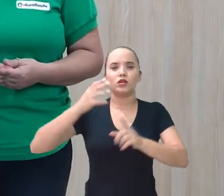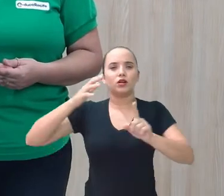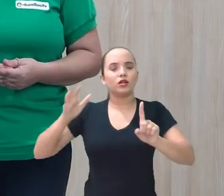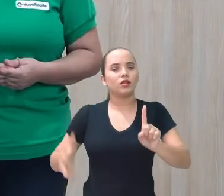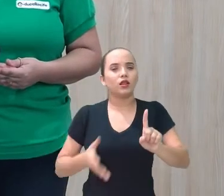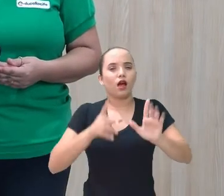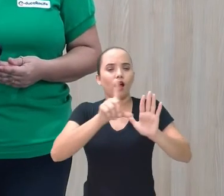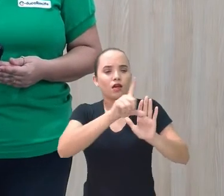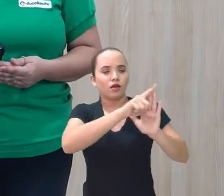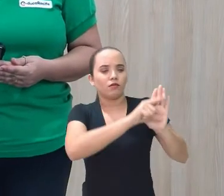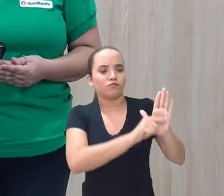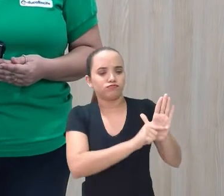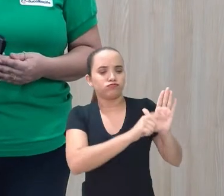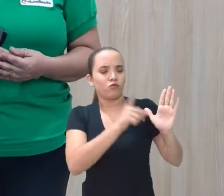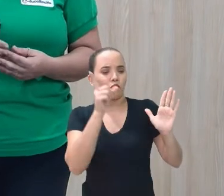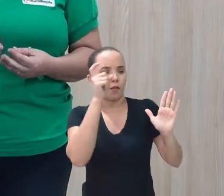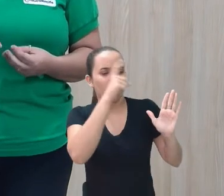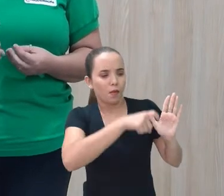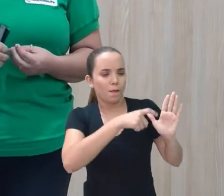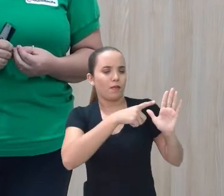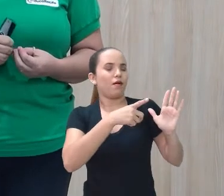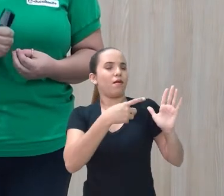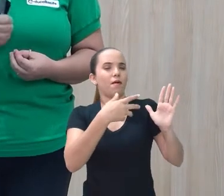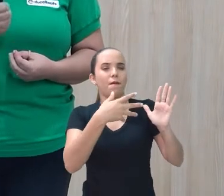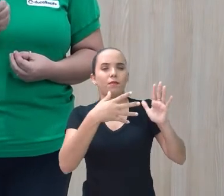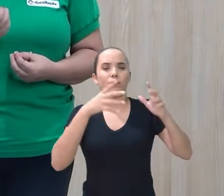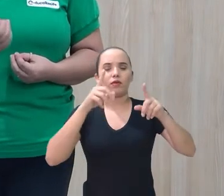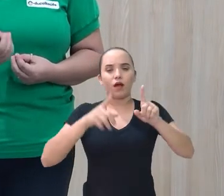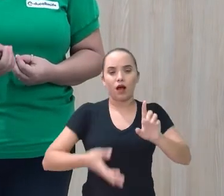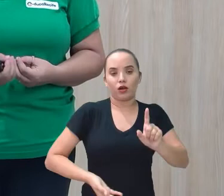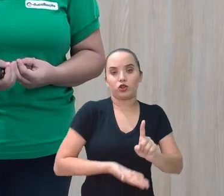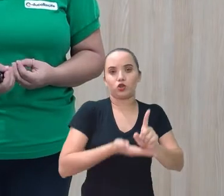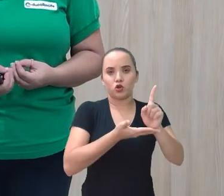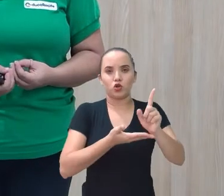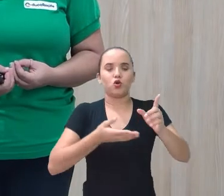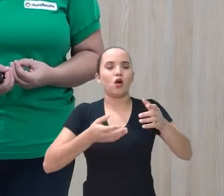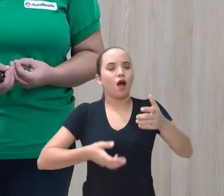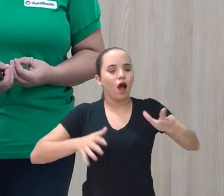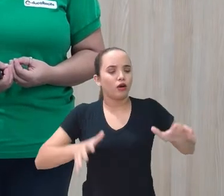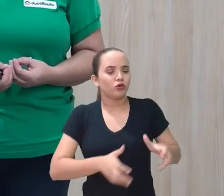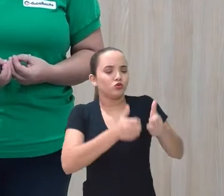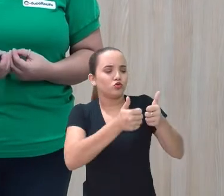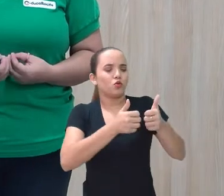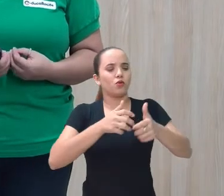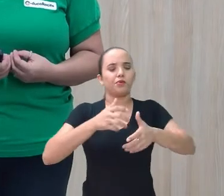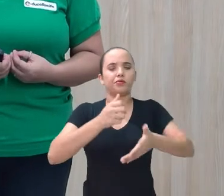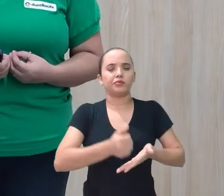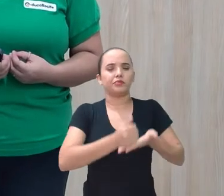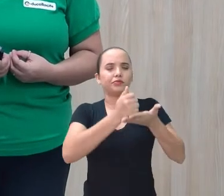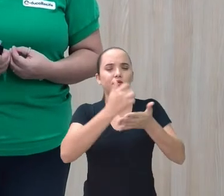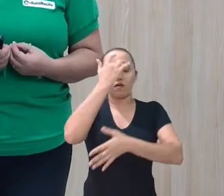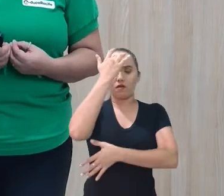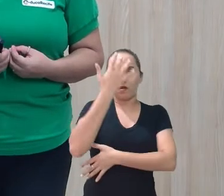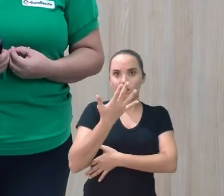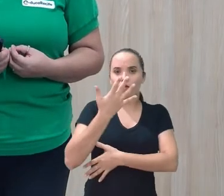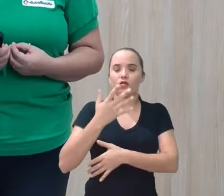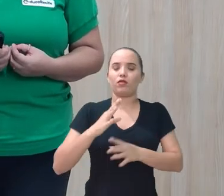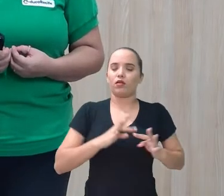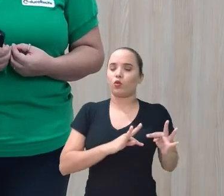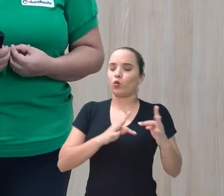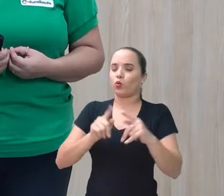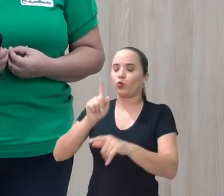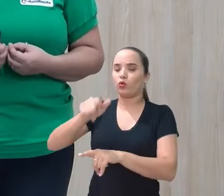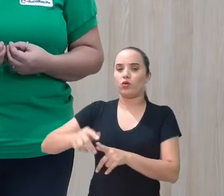a dificuldade desse estudante, facilitar a utilização das suas habilidades, não é? Tudo isso se trata